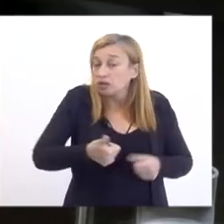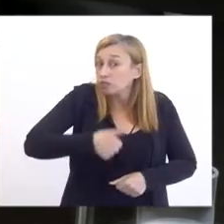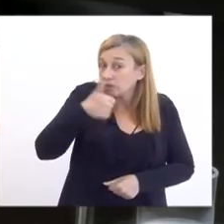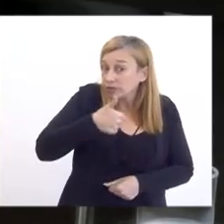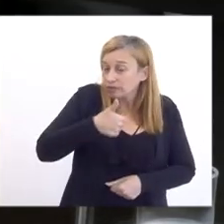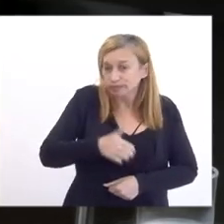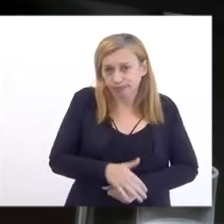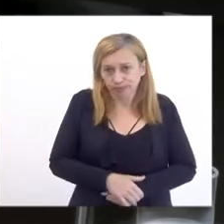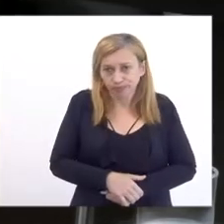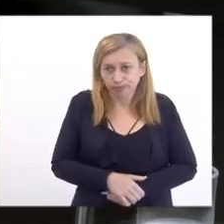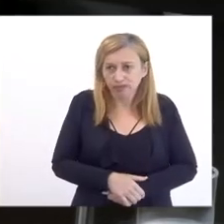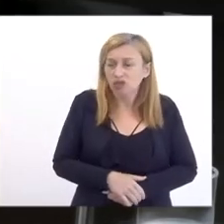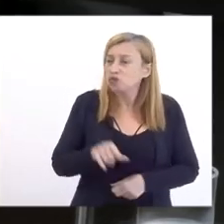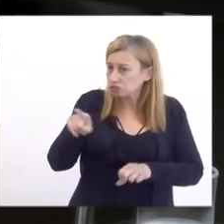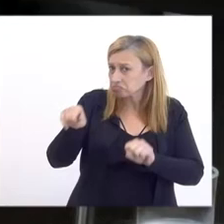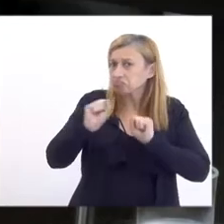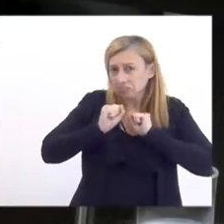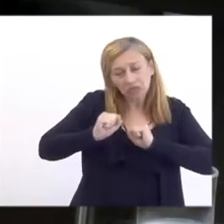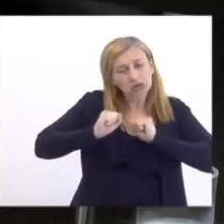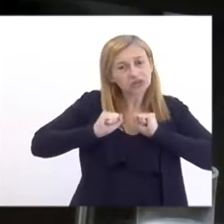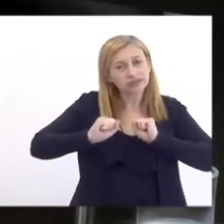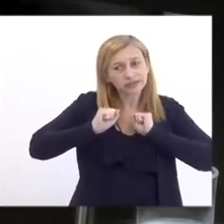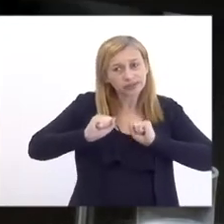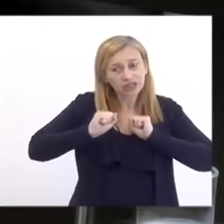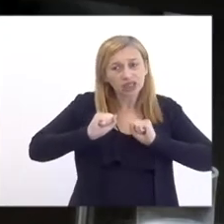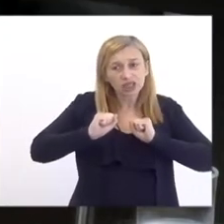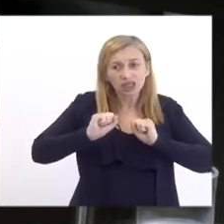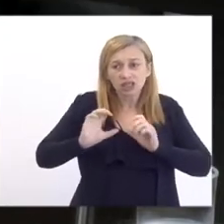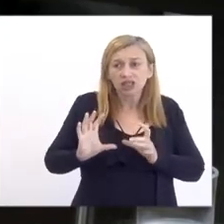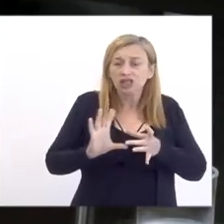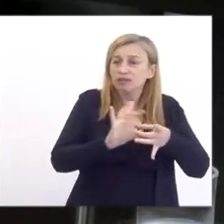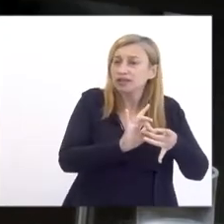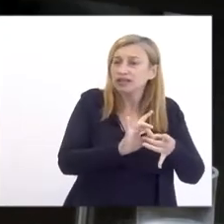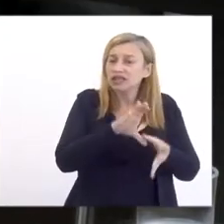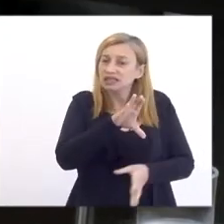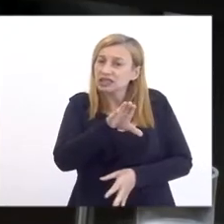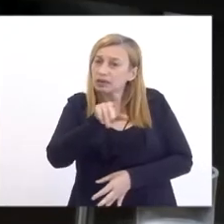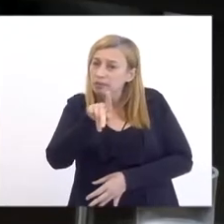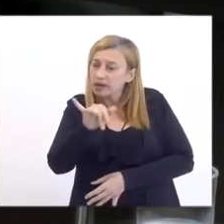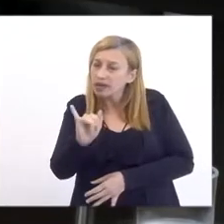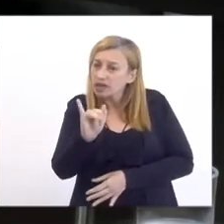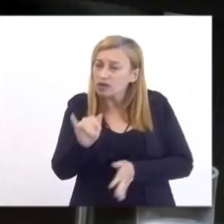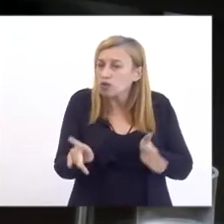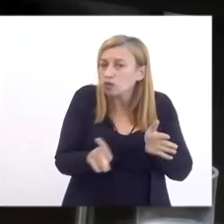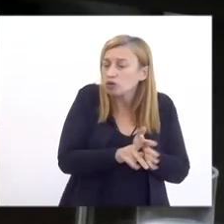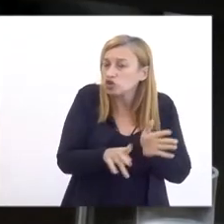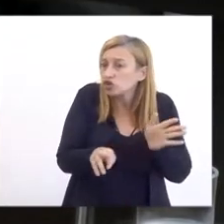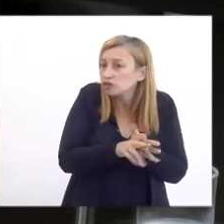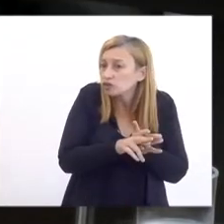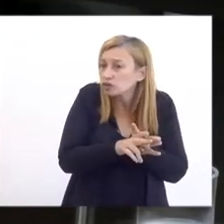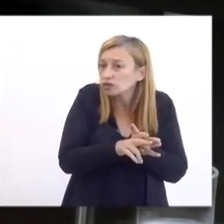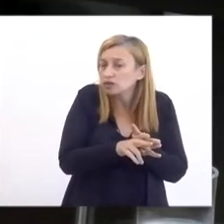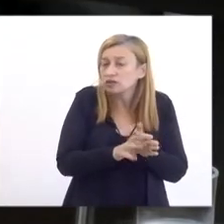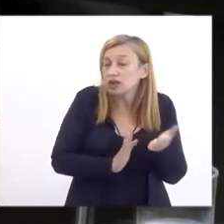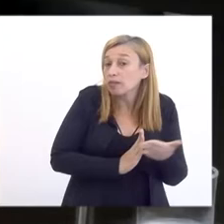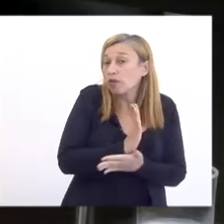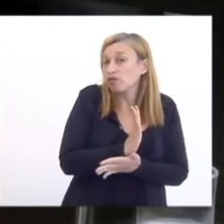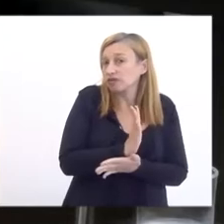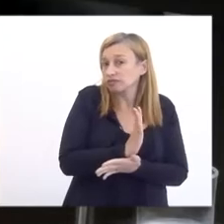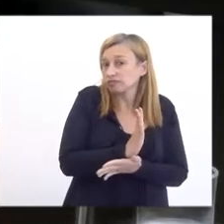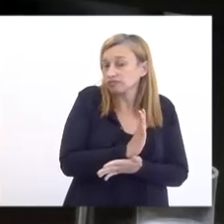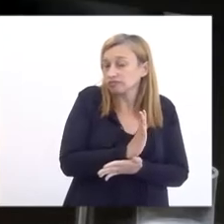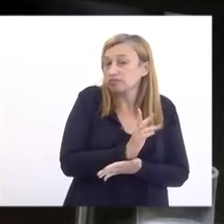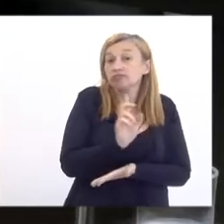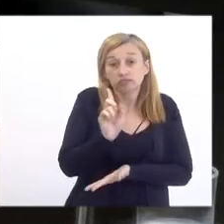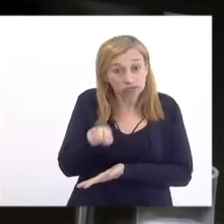Primeiro, você pode emendar na CPI o projeto de resolução que é a prova,